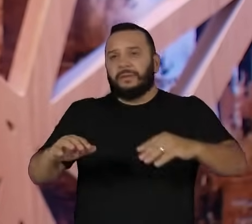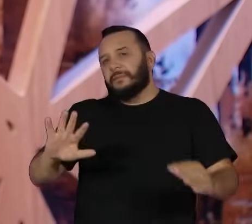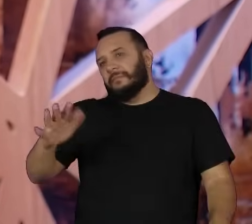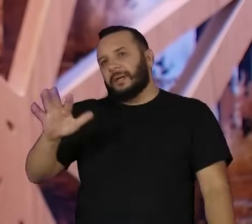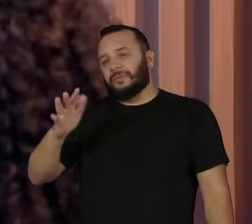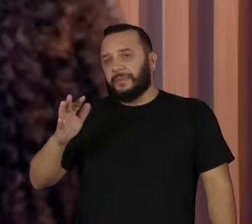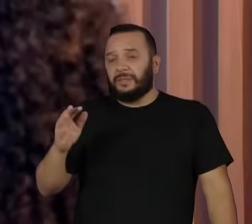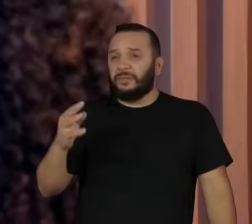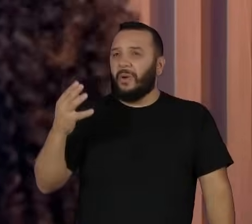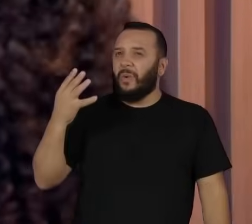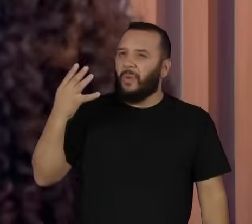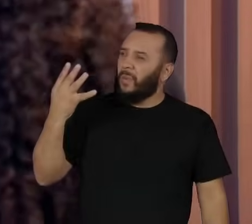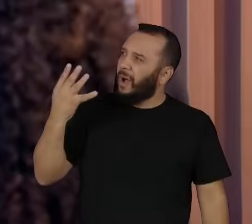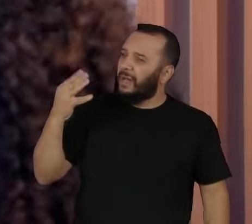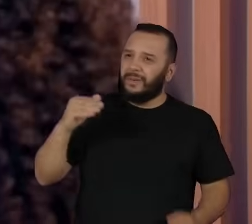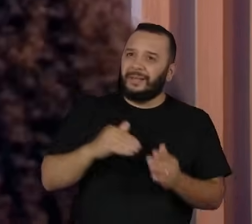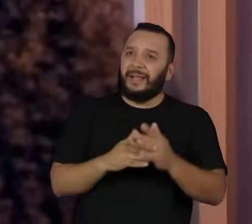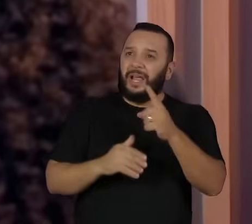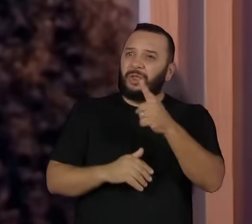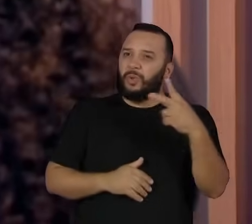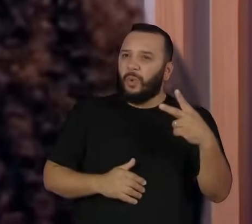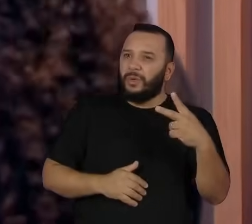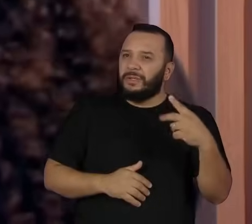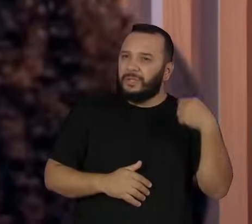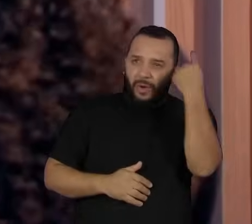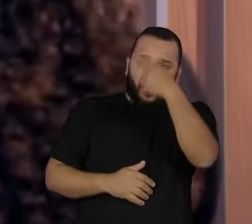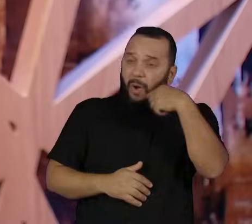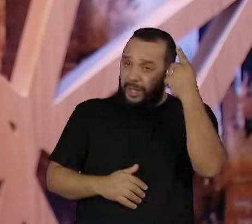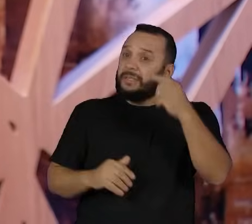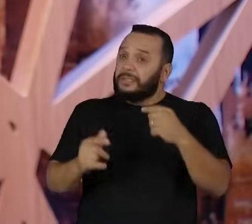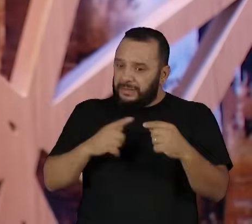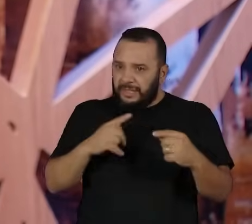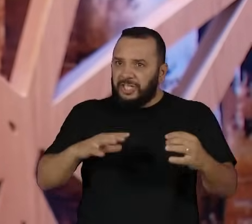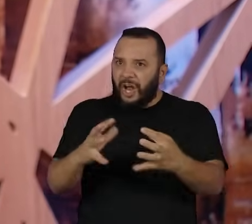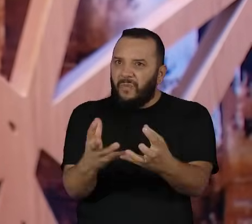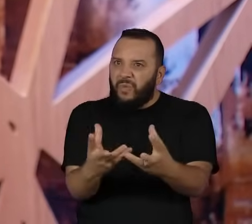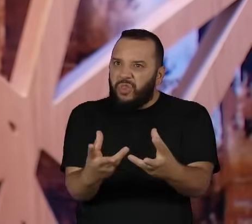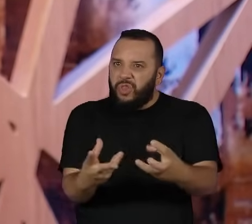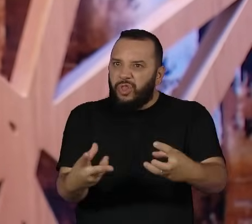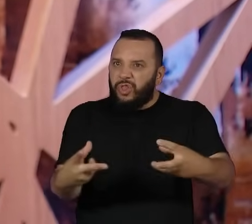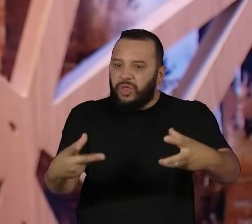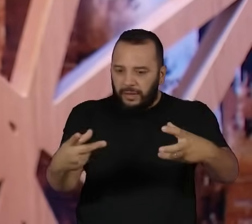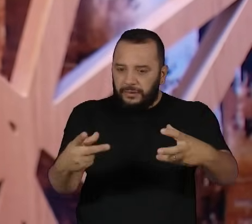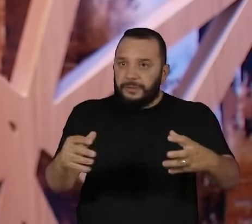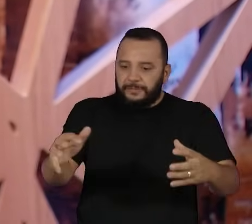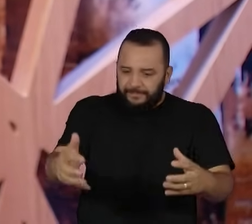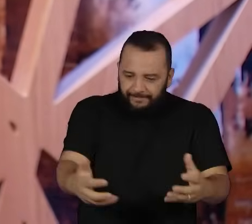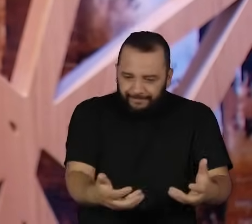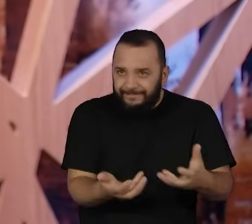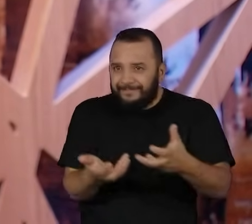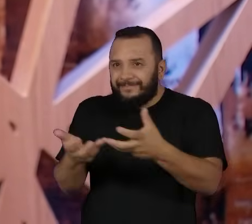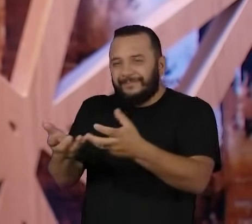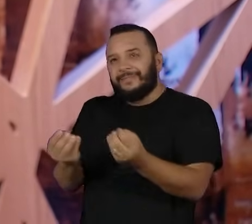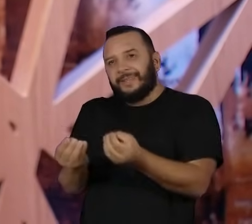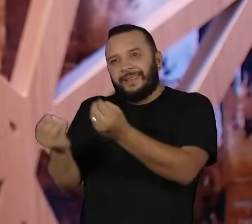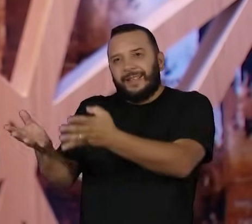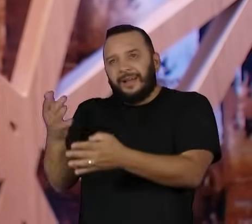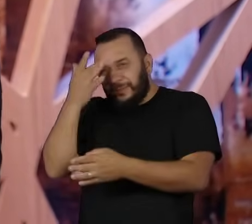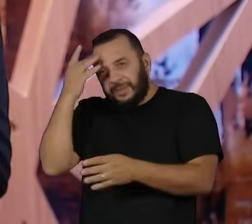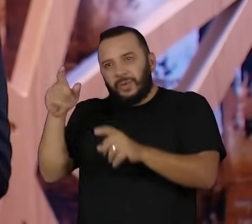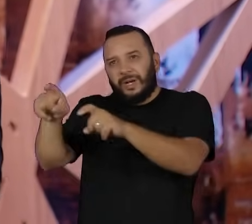dependendo do tipo de resíduo, já sai o resíduo, o adubo. Sim. E esse adubo a gente doava para hortas